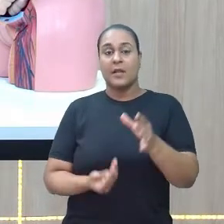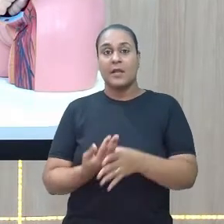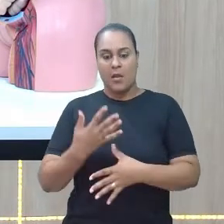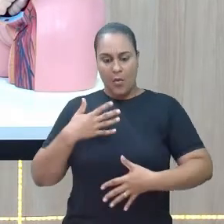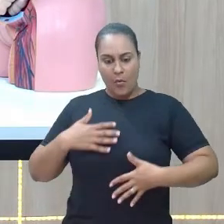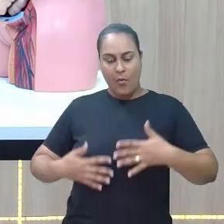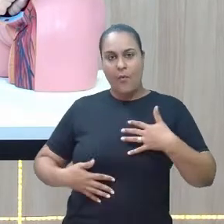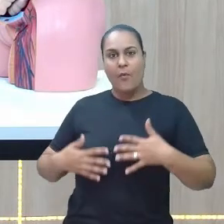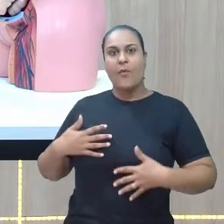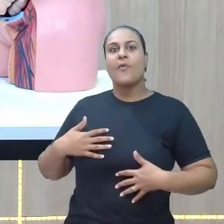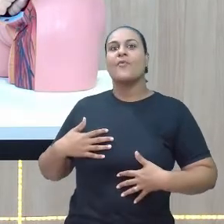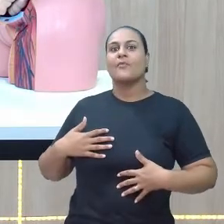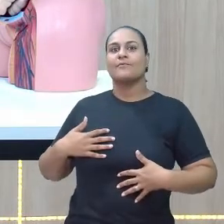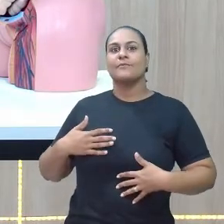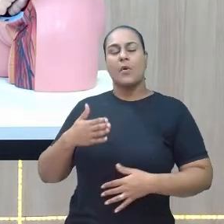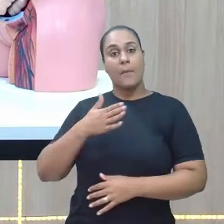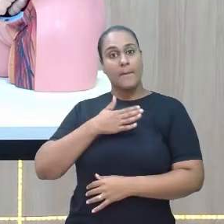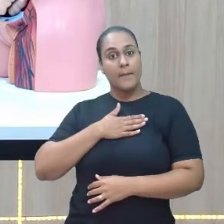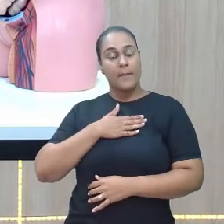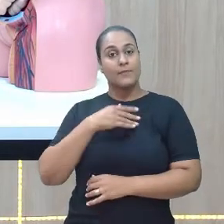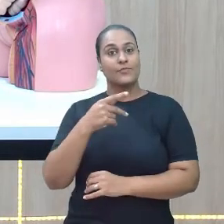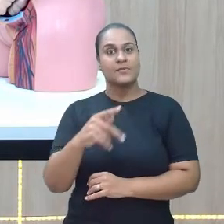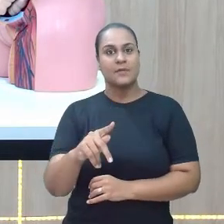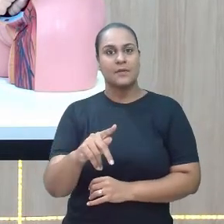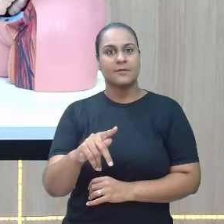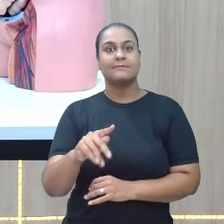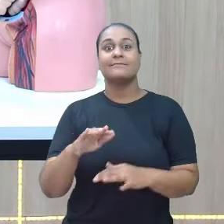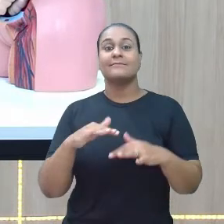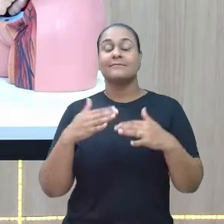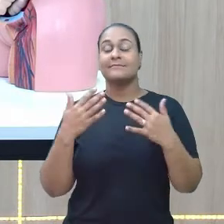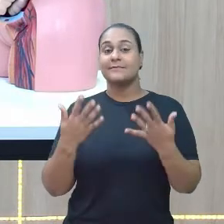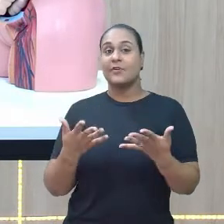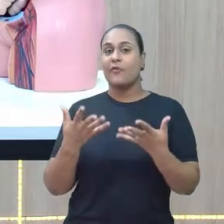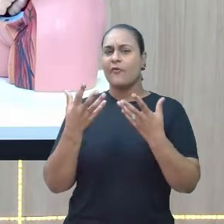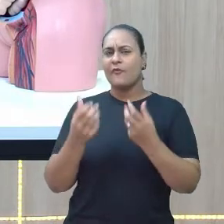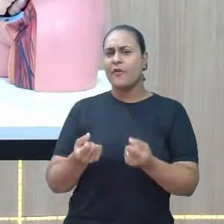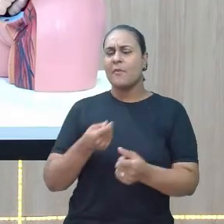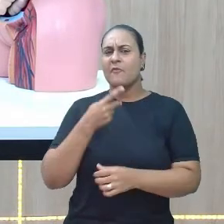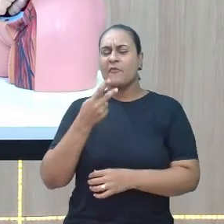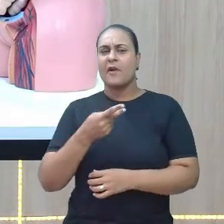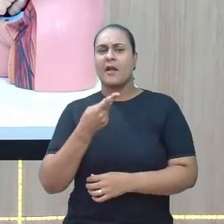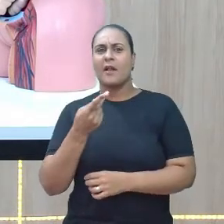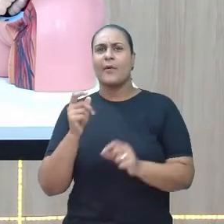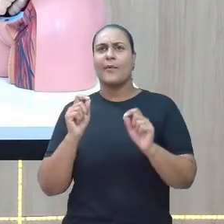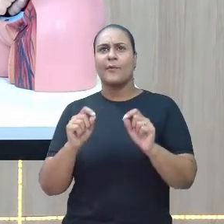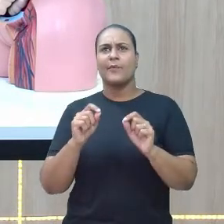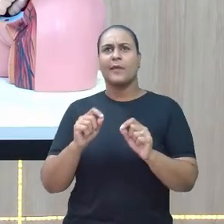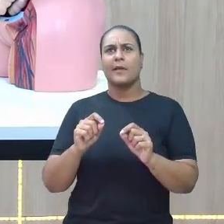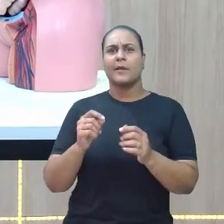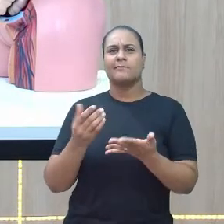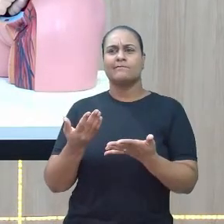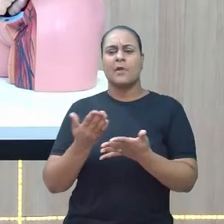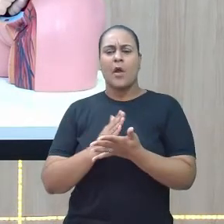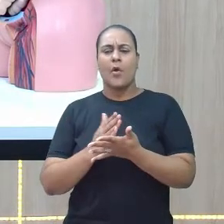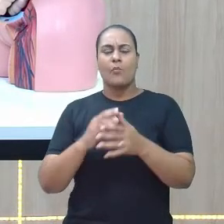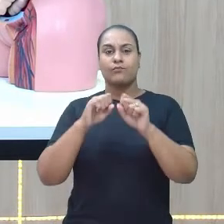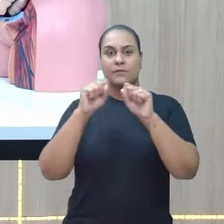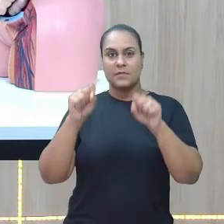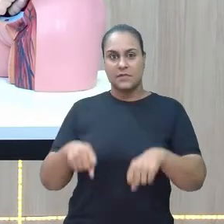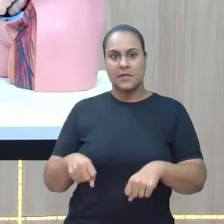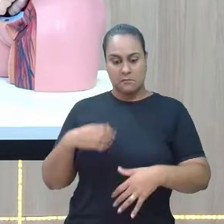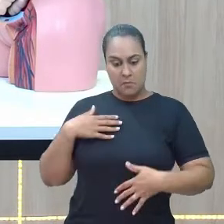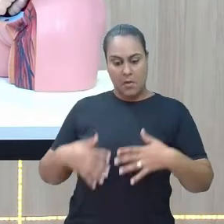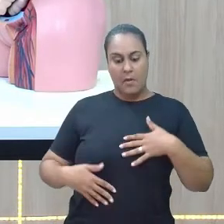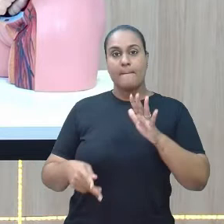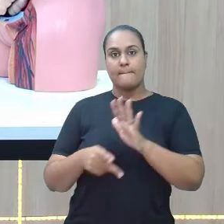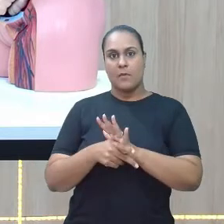Meu organismo, o seu organismo. Então, vamos falar um pouquinho em alguns sistemas do corpo humano,